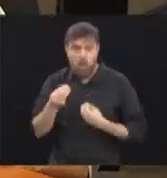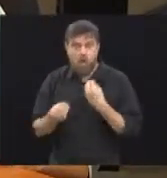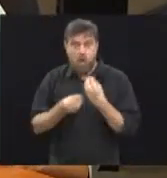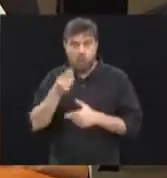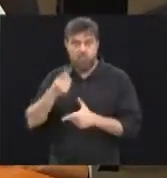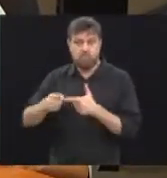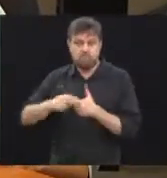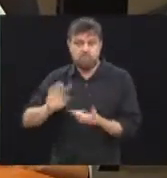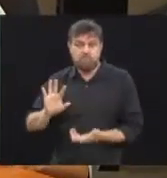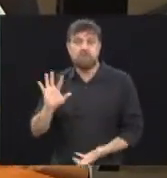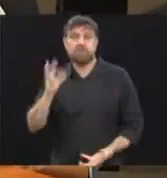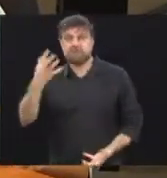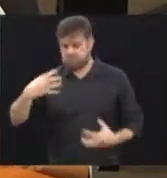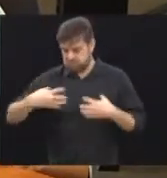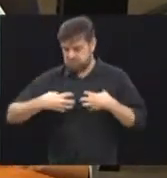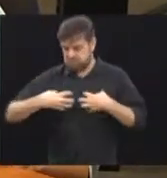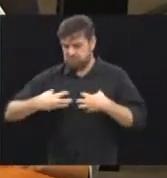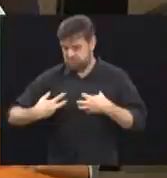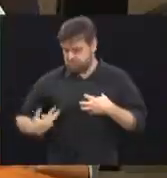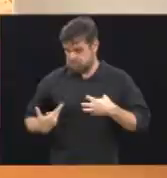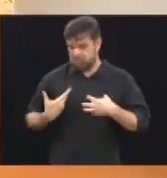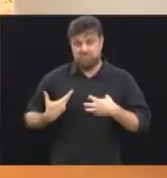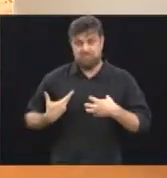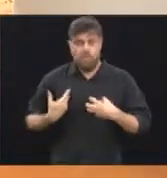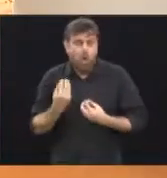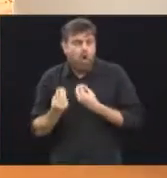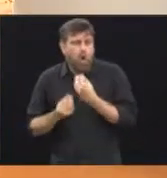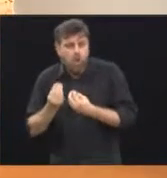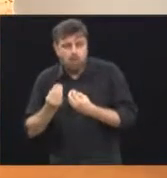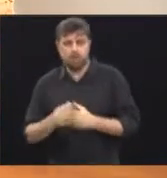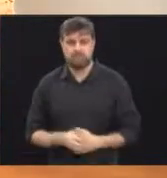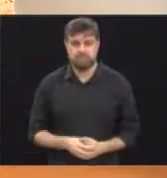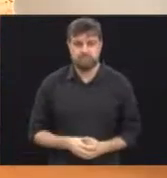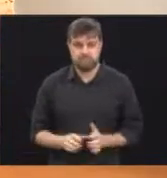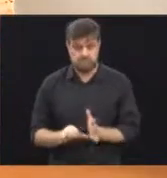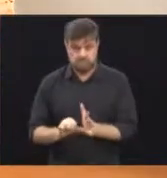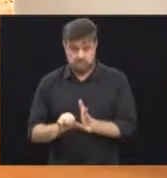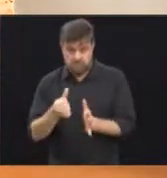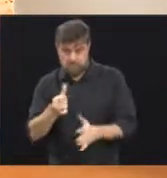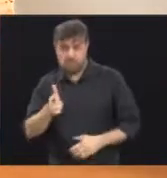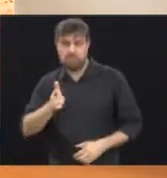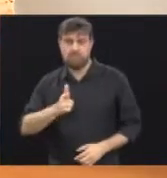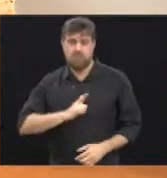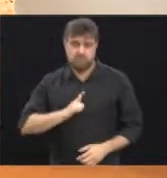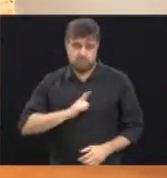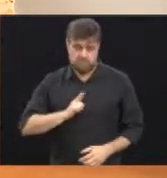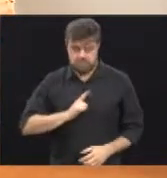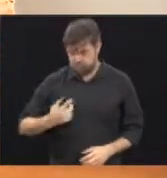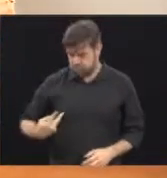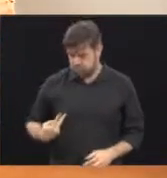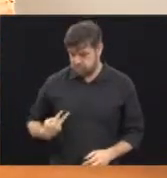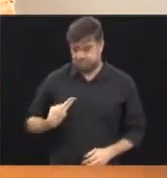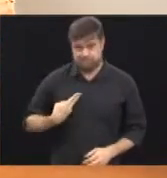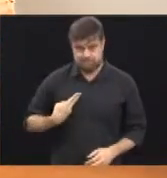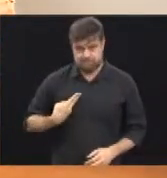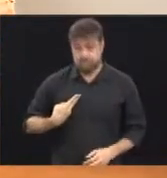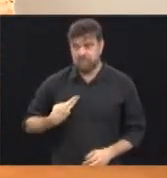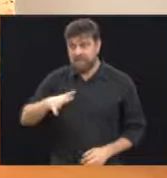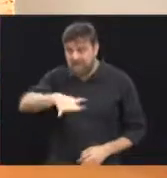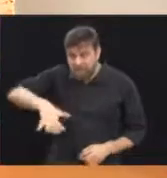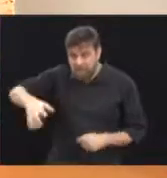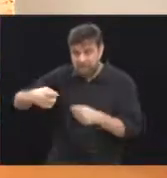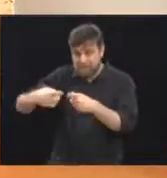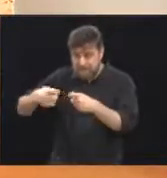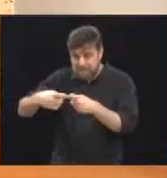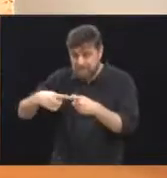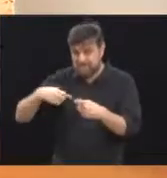de coisa com a cirurgia plástica reparadora? Então, primeira coisa é uma cirurgia, um capítulo da cirurgia plástica em que a